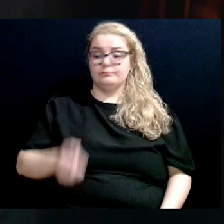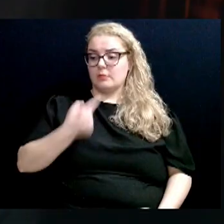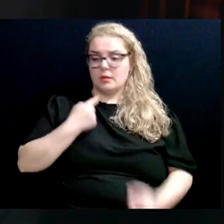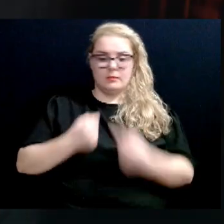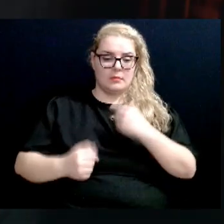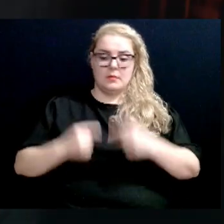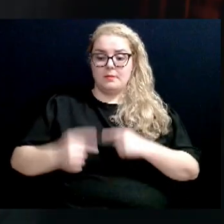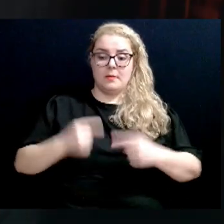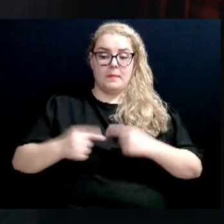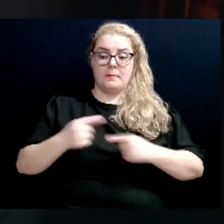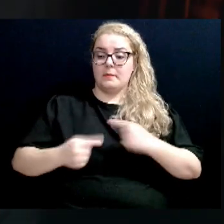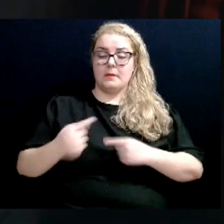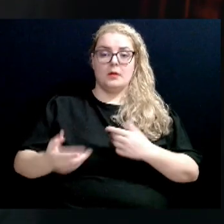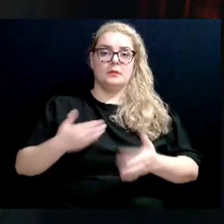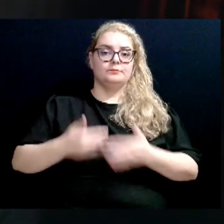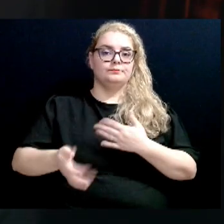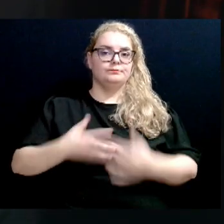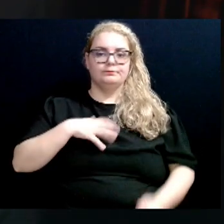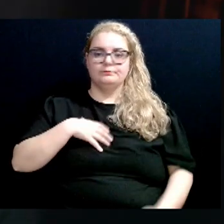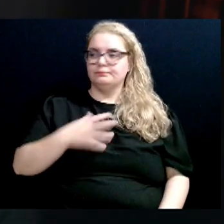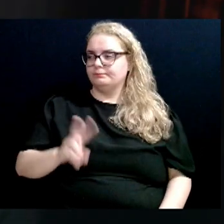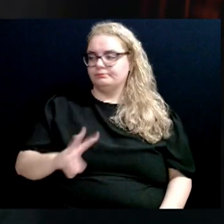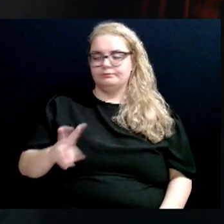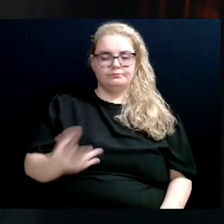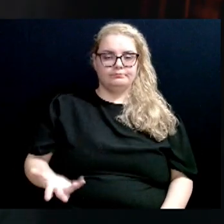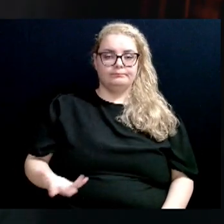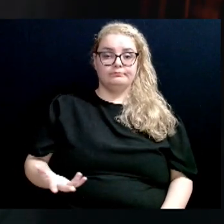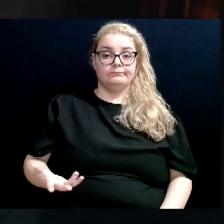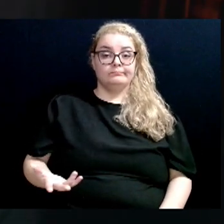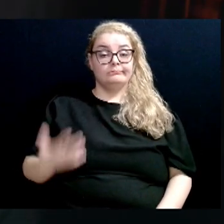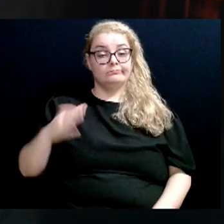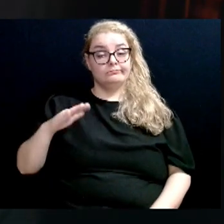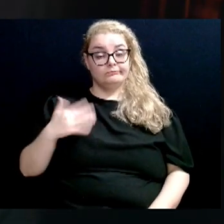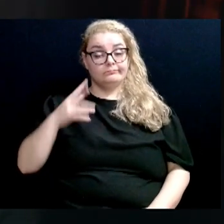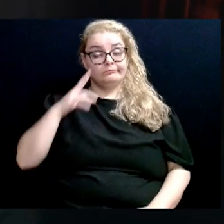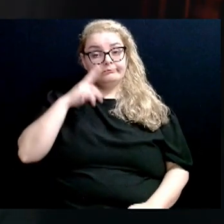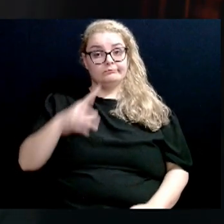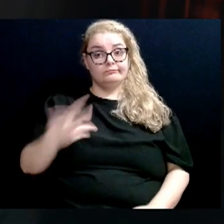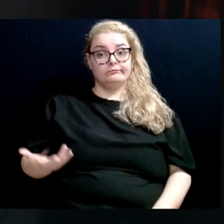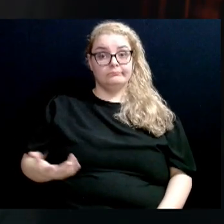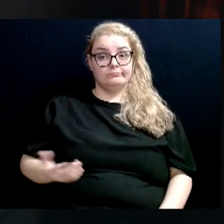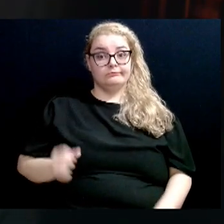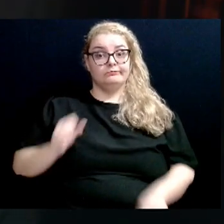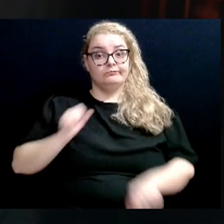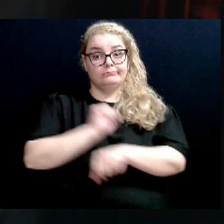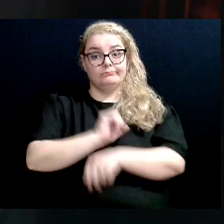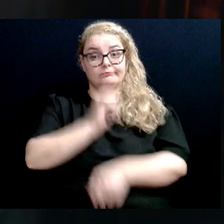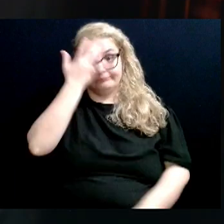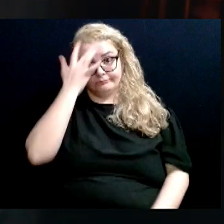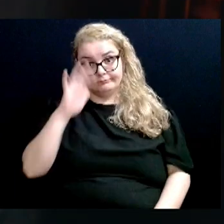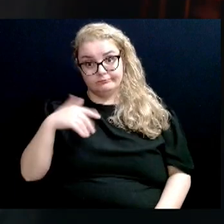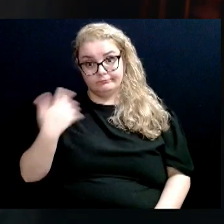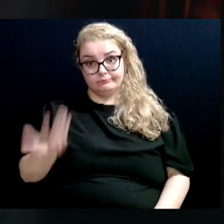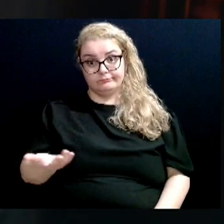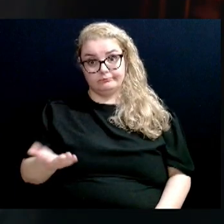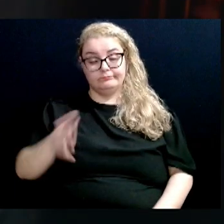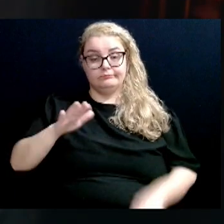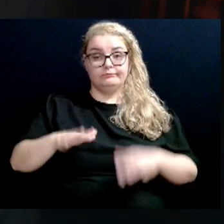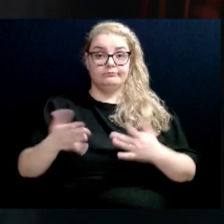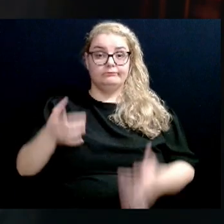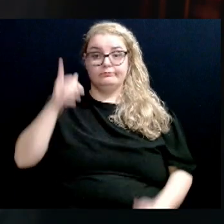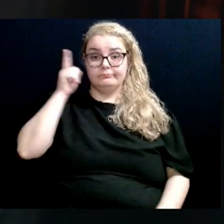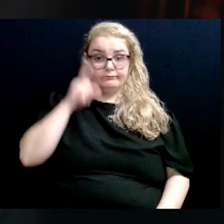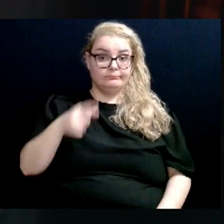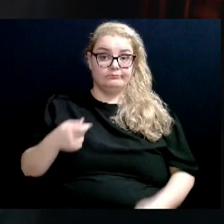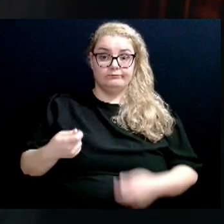indiscriminada, vitaminas e tal, e aí quando a gente vê, a gente está parando e nem sabe por quê, porque de repente você não conseguiu manejar, e óbvio que